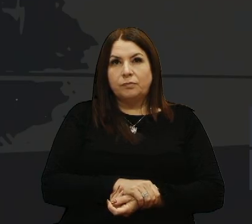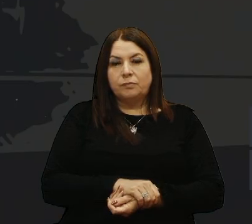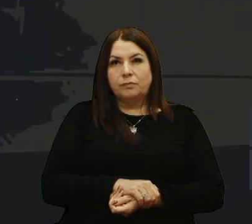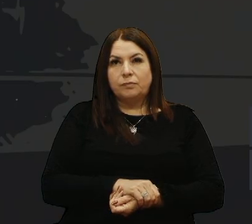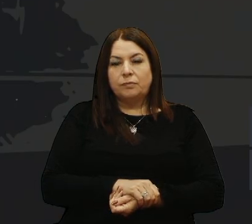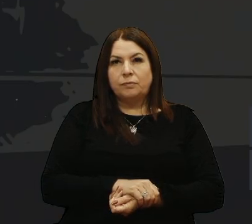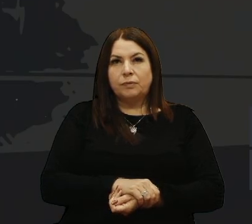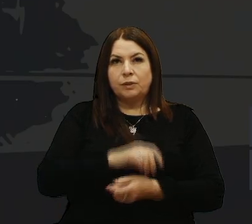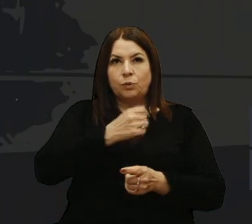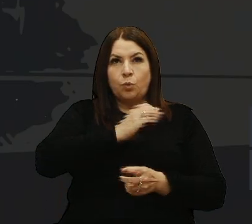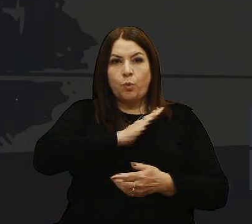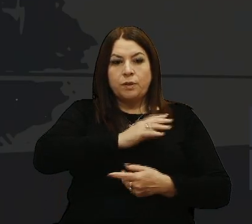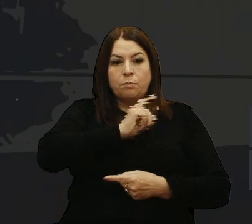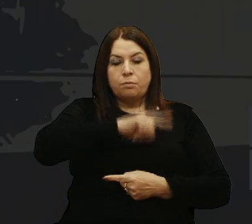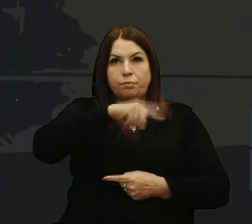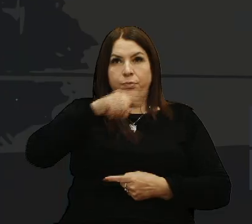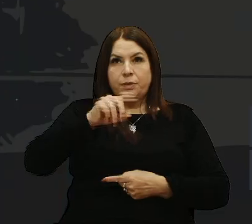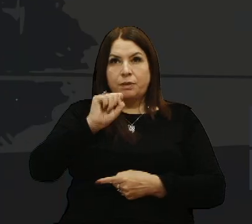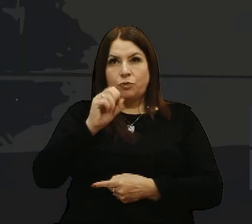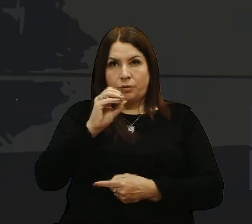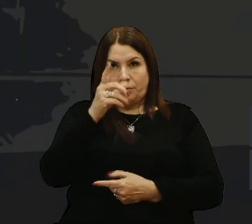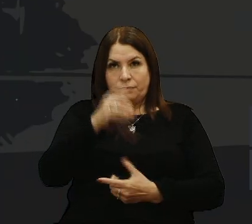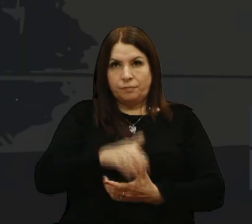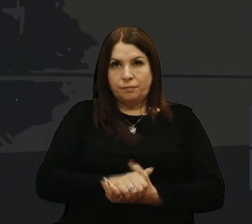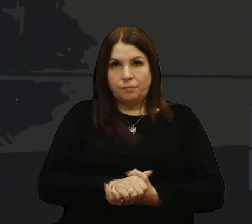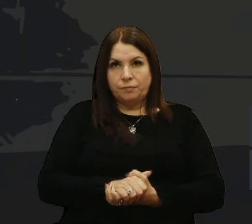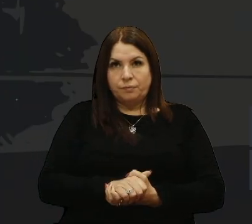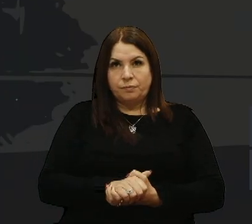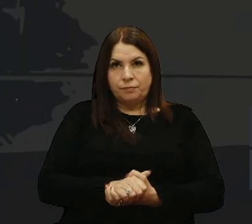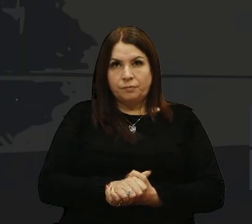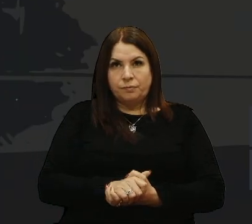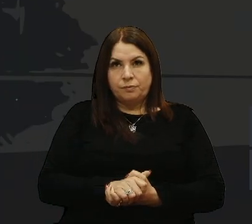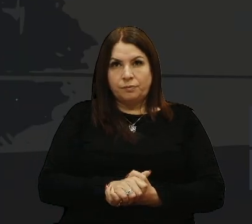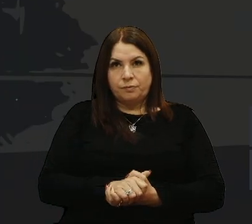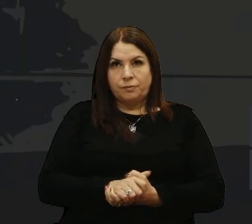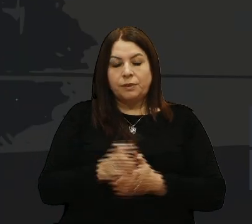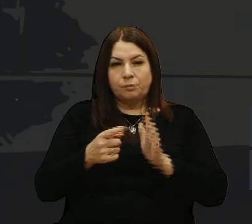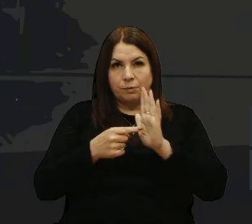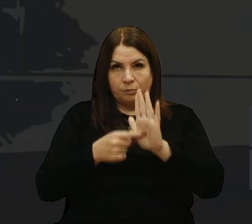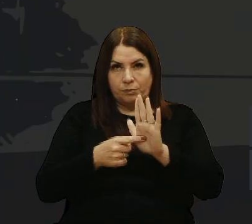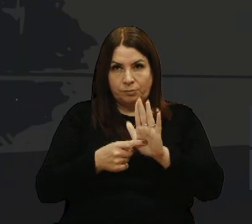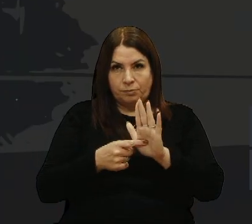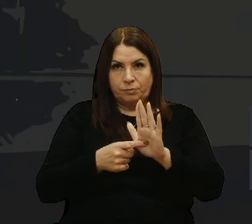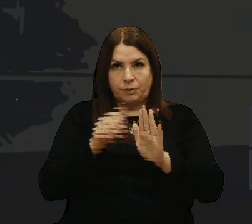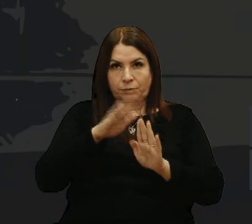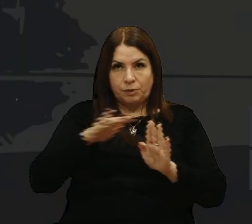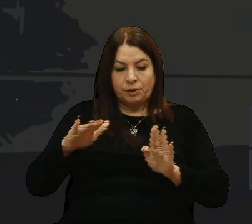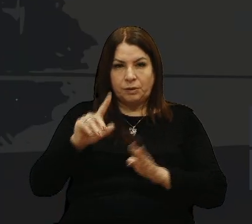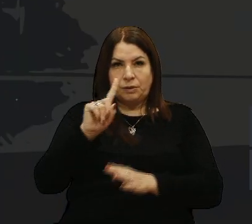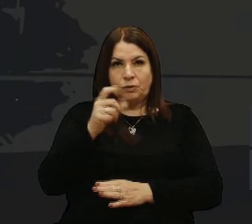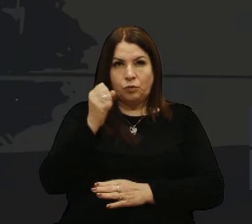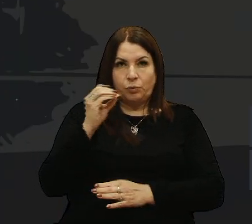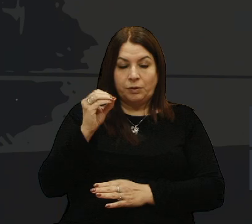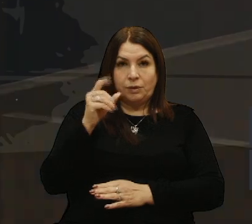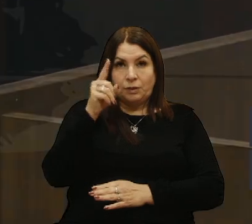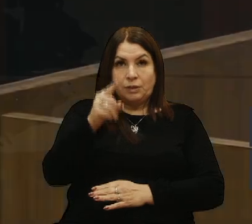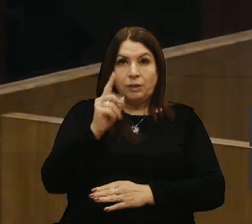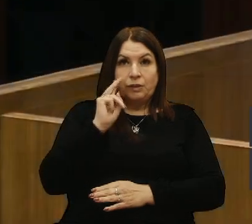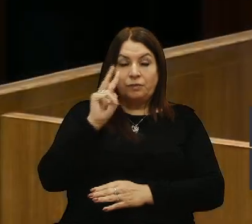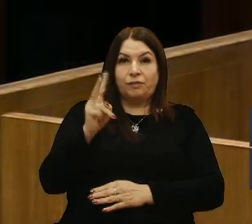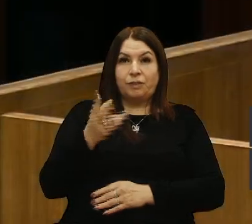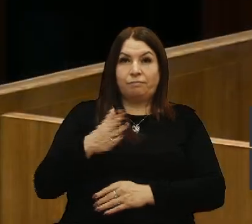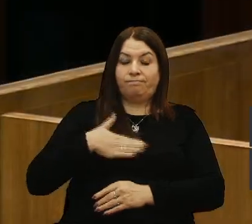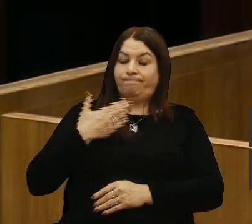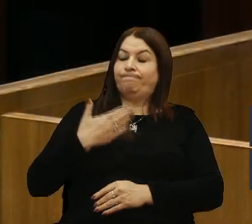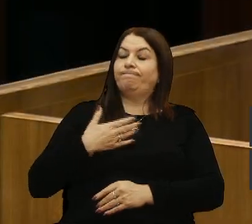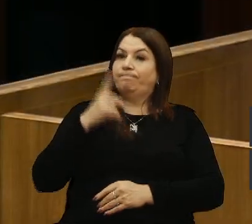Batimento a 180. Já tá bom. Só para passar o batimento de uma criança a 180, eu chegar lá ver essa cena, para